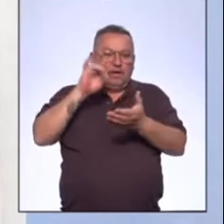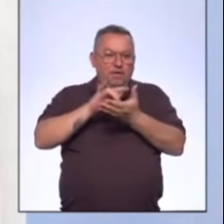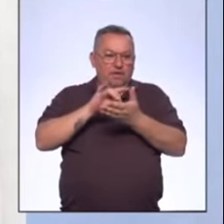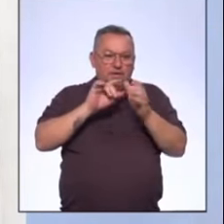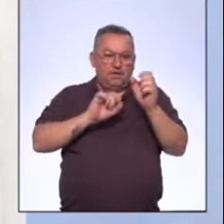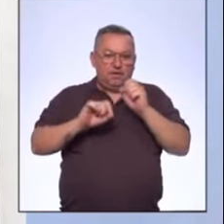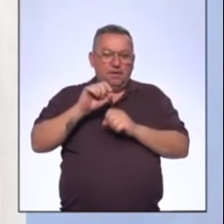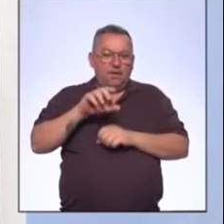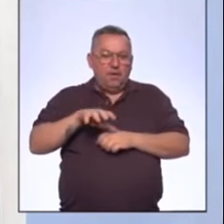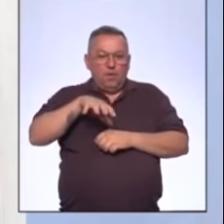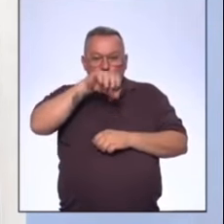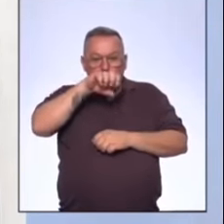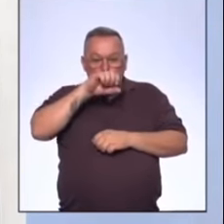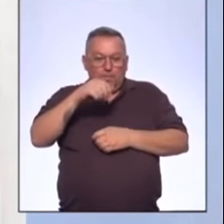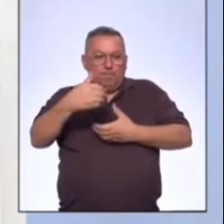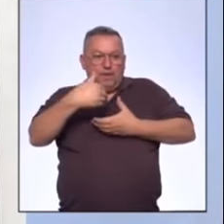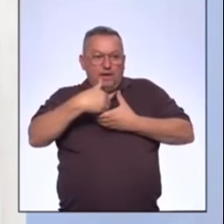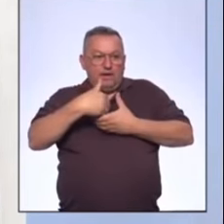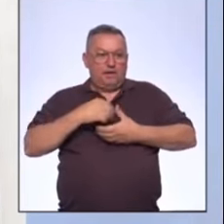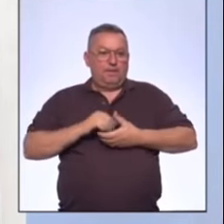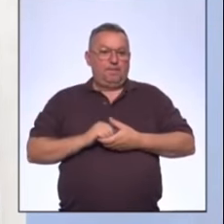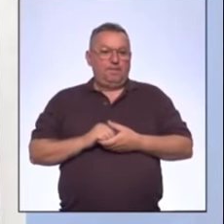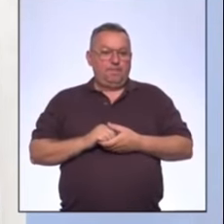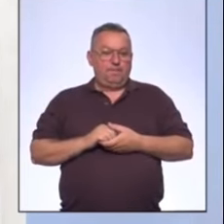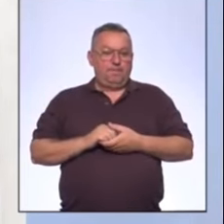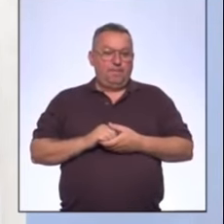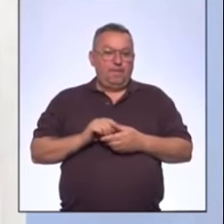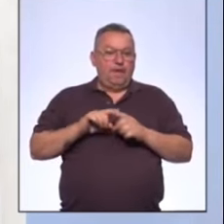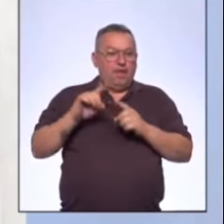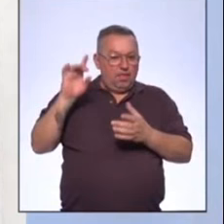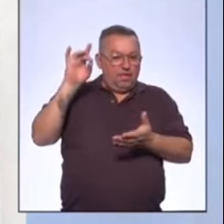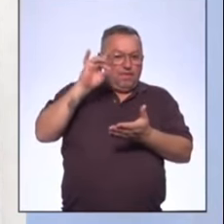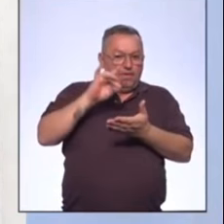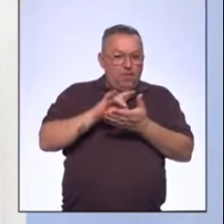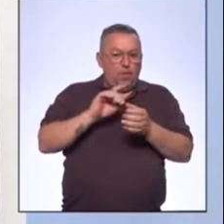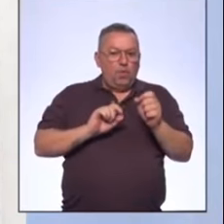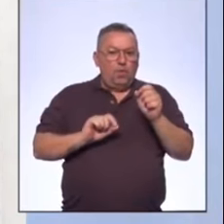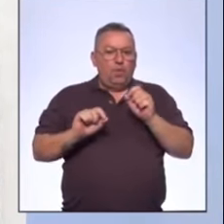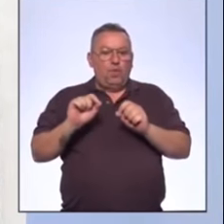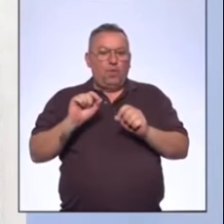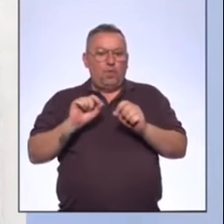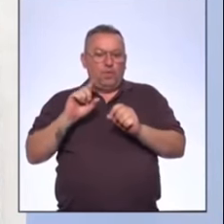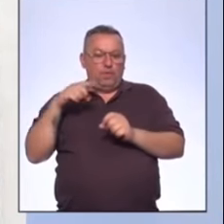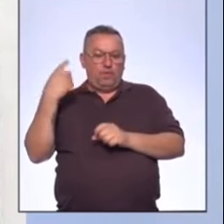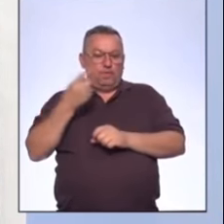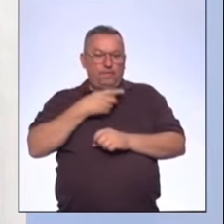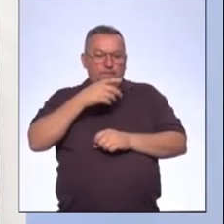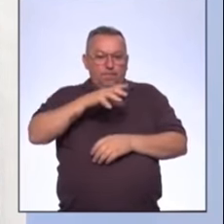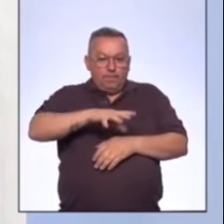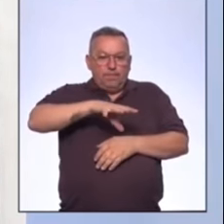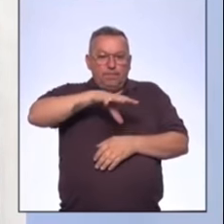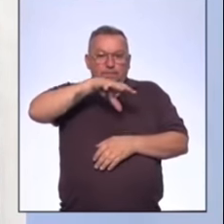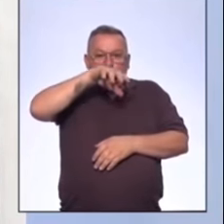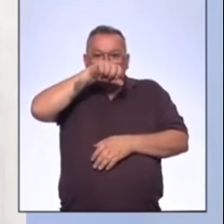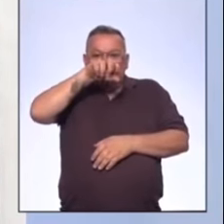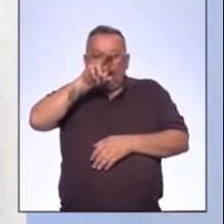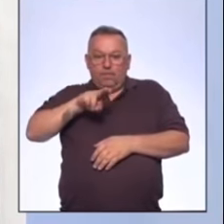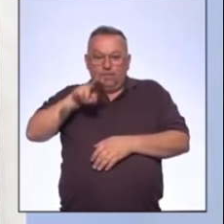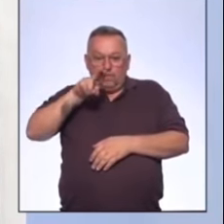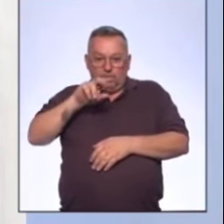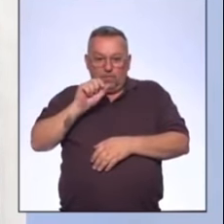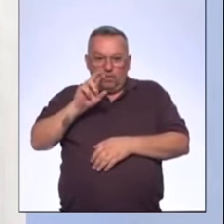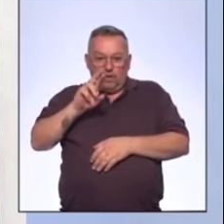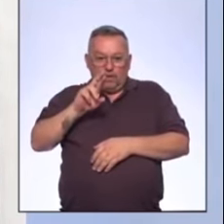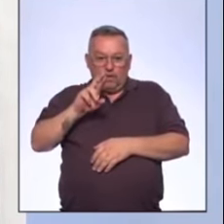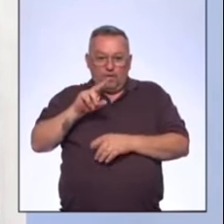onde o ar passa, tá? Na verdade, gente, a gente respira e utiliza o oxigênio, mas